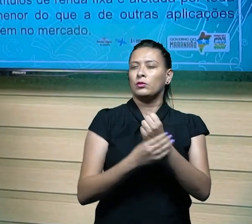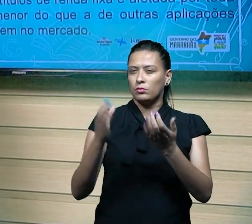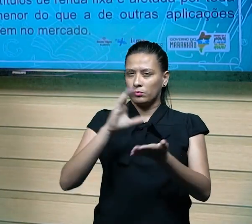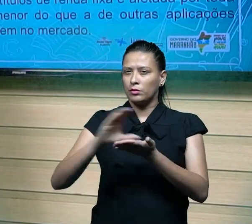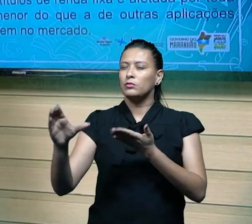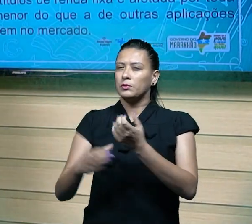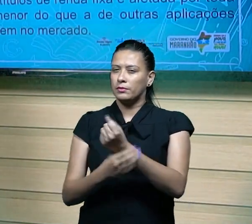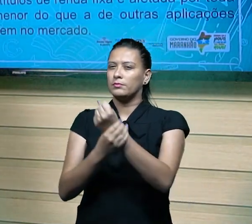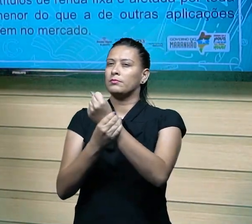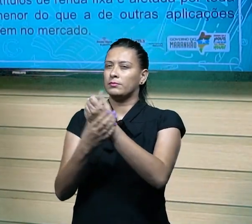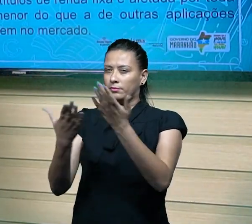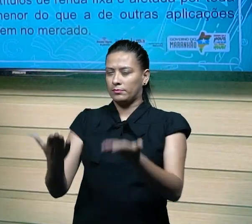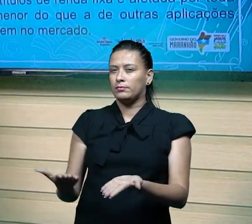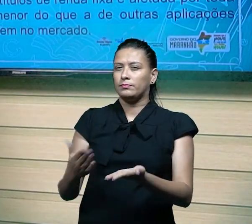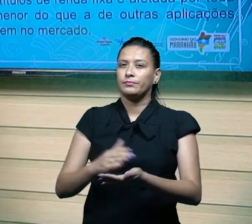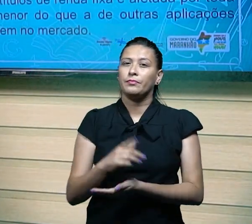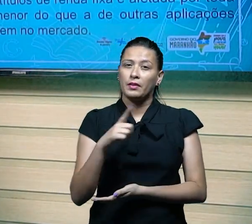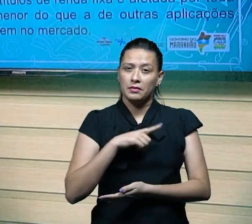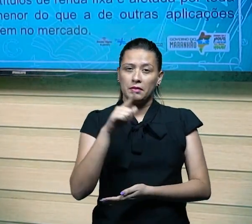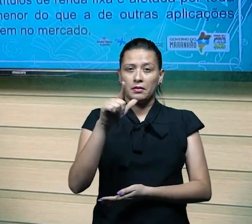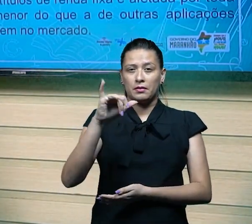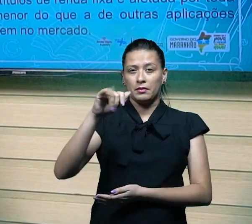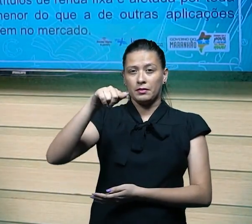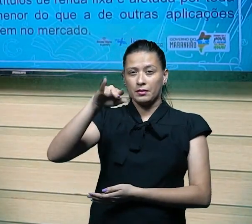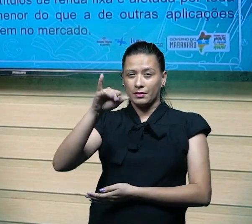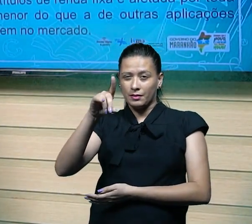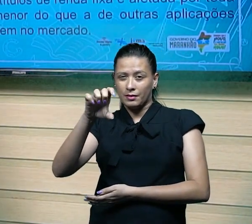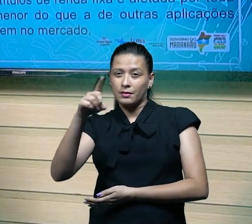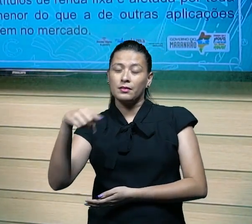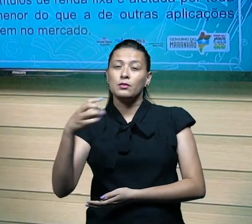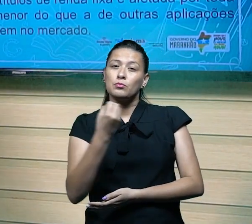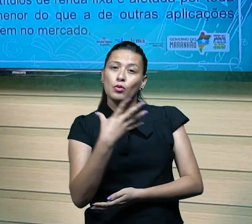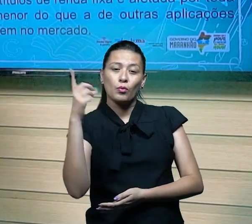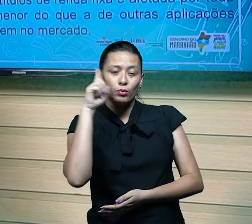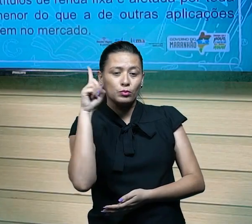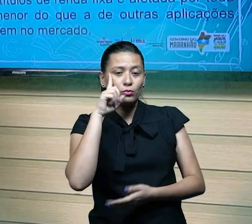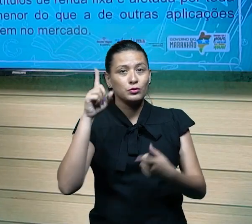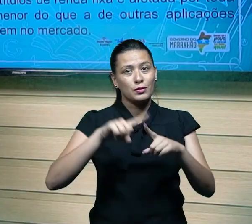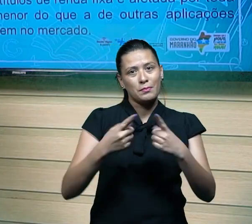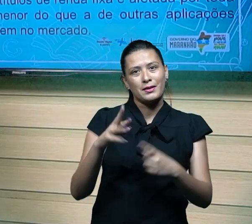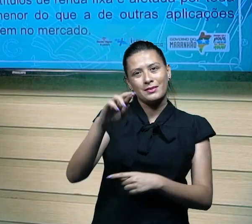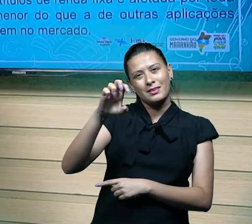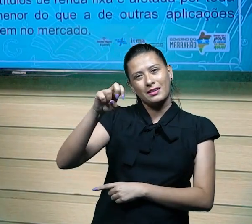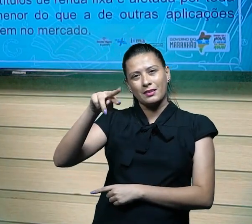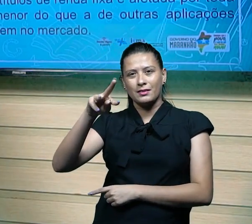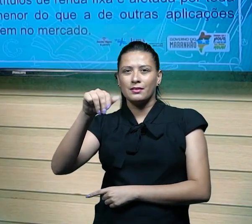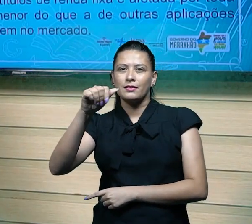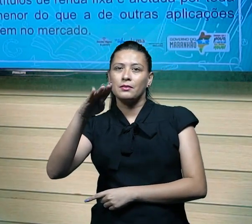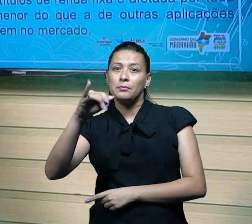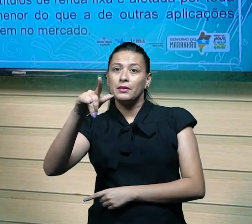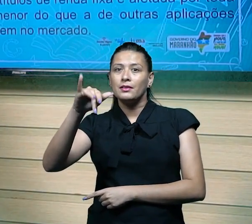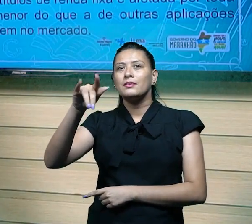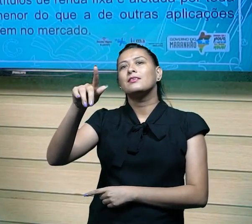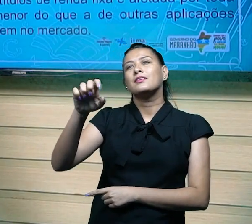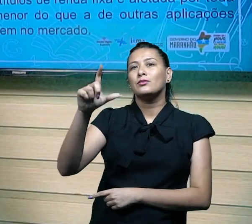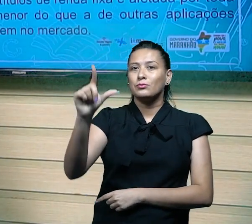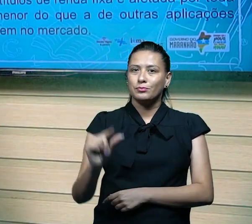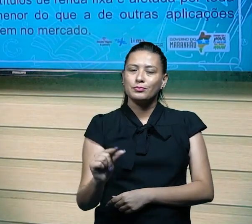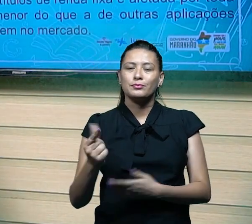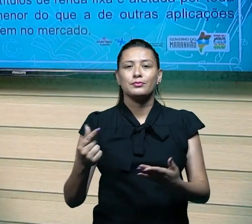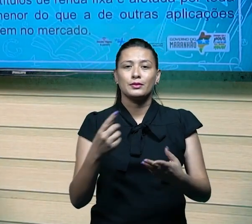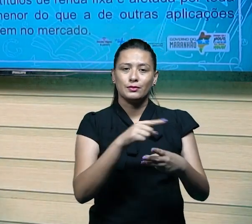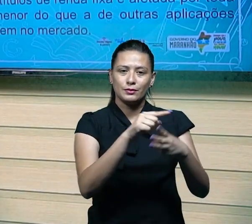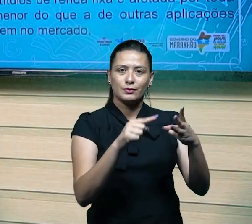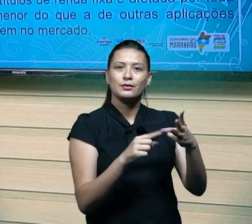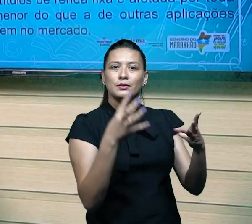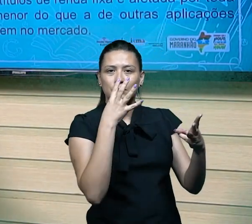investimento está seguro lá, eu tenho uma liquidez boa, que é diária, porém minha rentabilidade é baixa. Então nessas três situações vocês conseguem